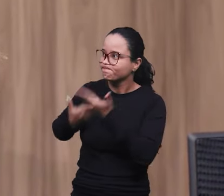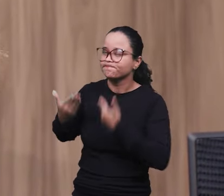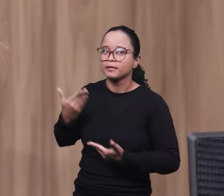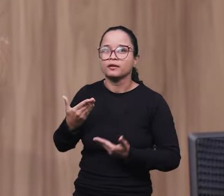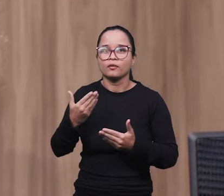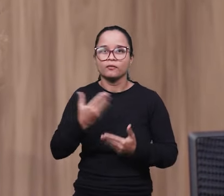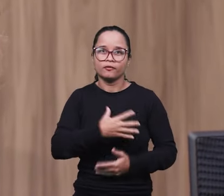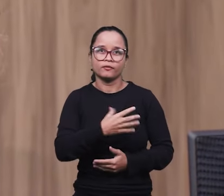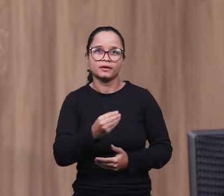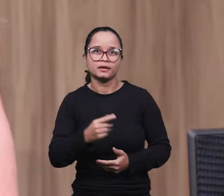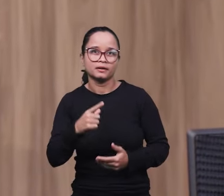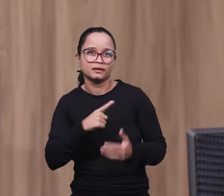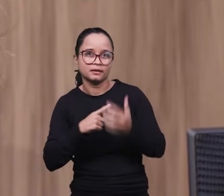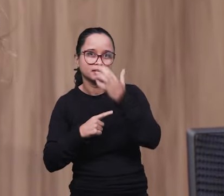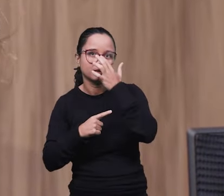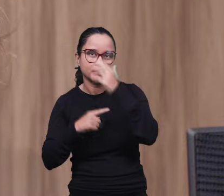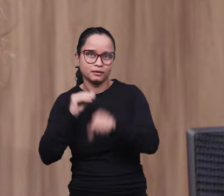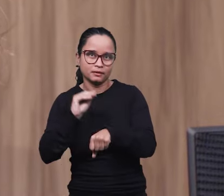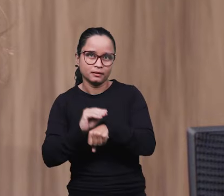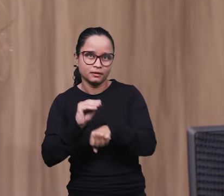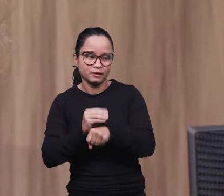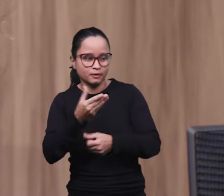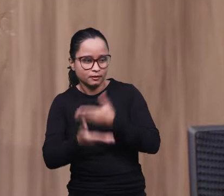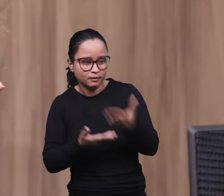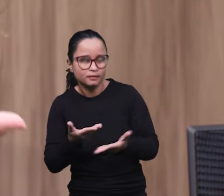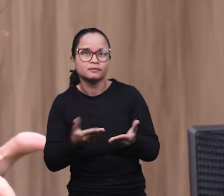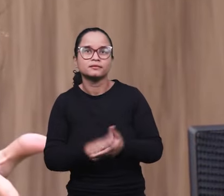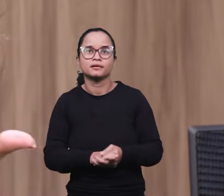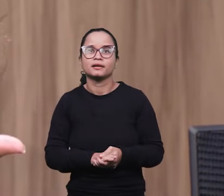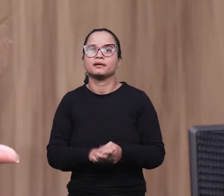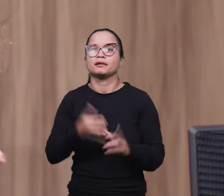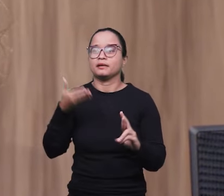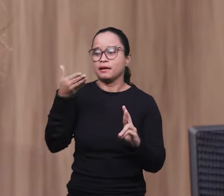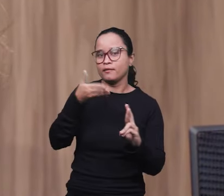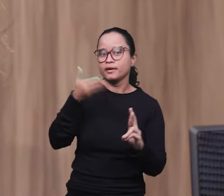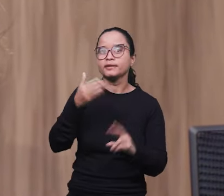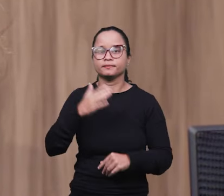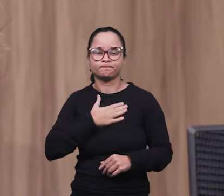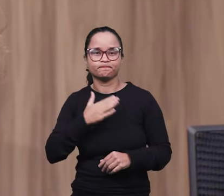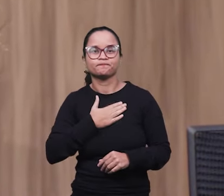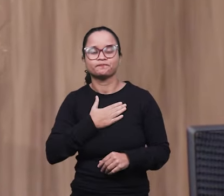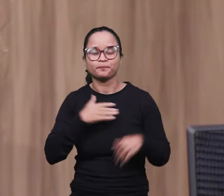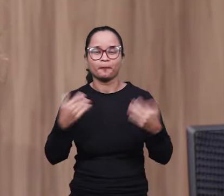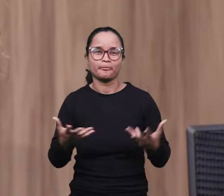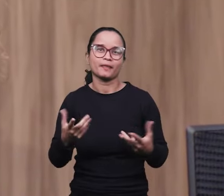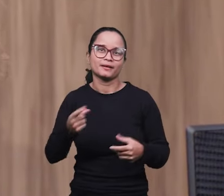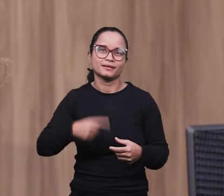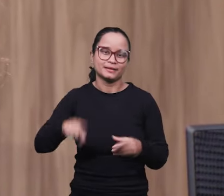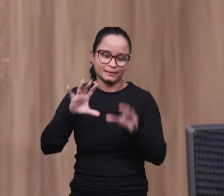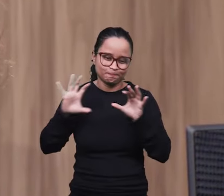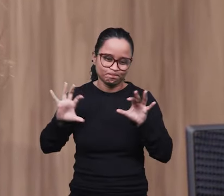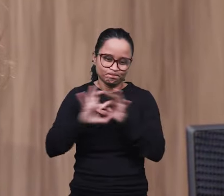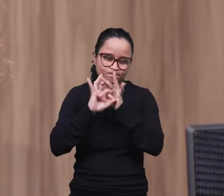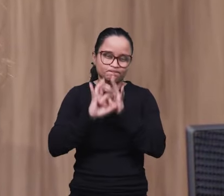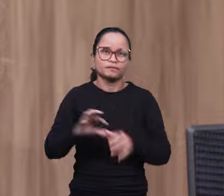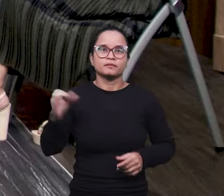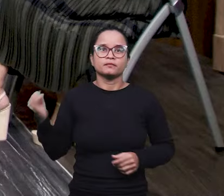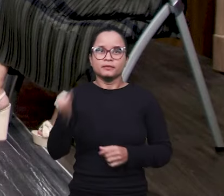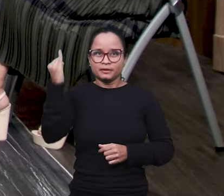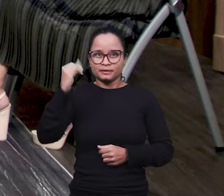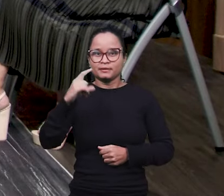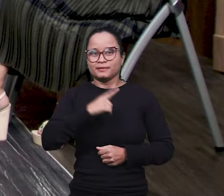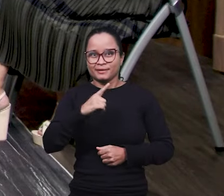esse esforço que eu tinha esse esse zelo muito grande por eles que eles eram ali a minha referência né então a gente acaba criando esse Elo que é muito importante